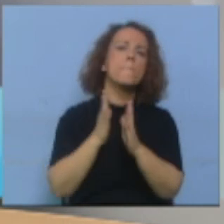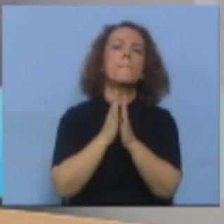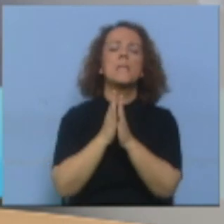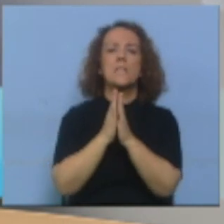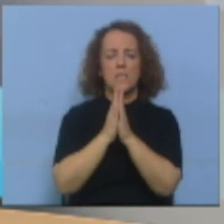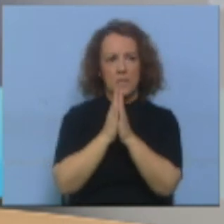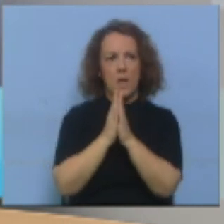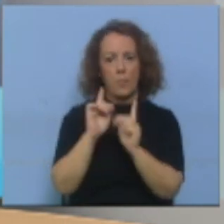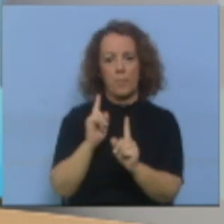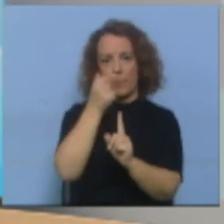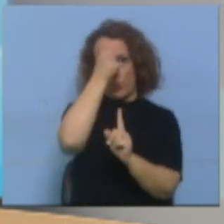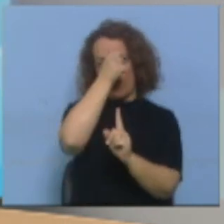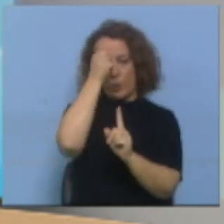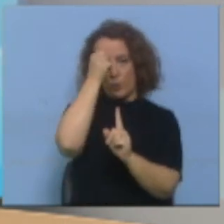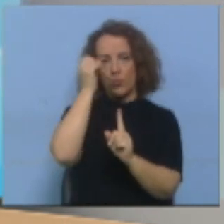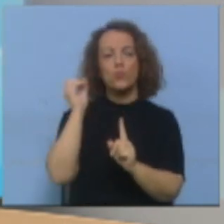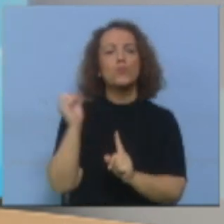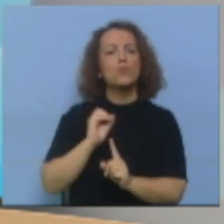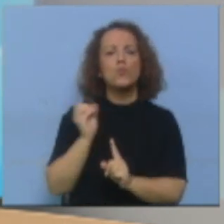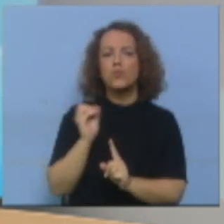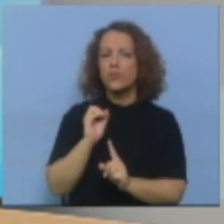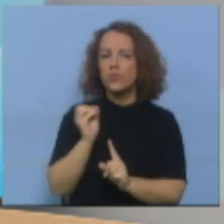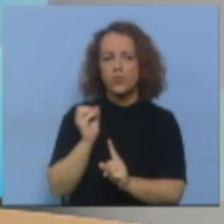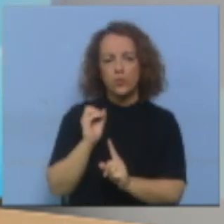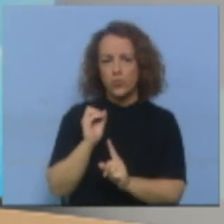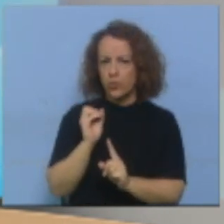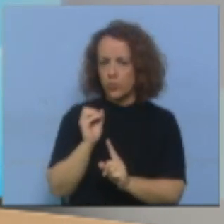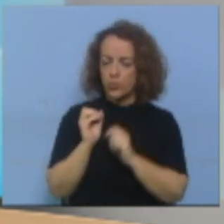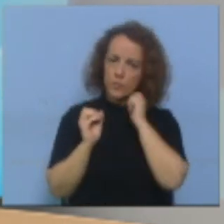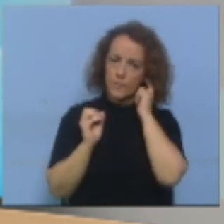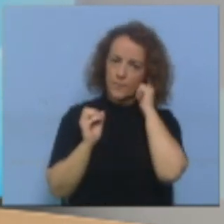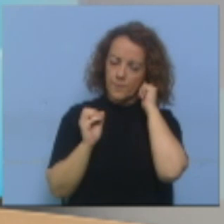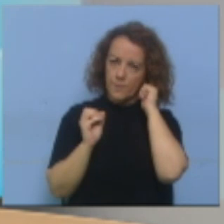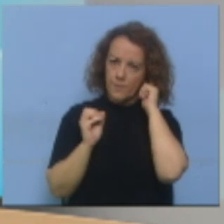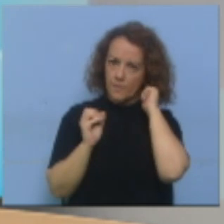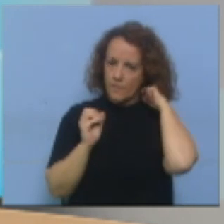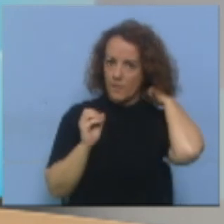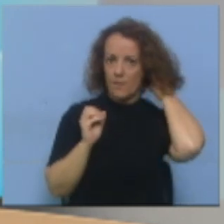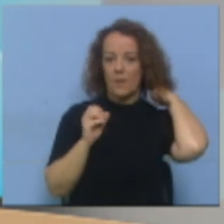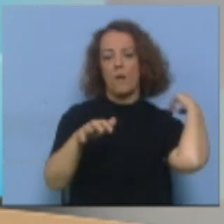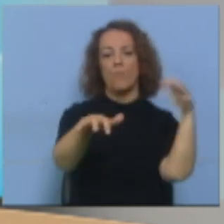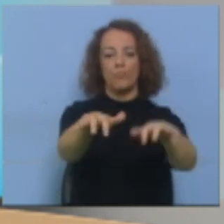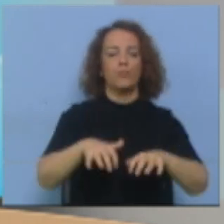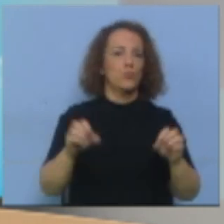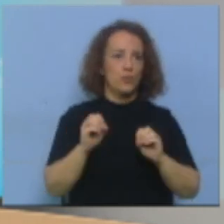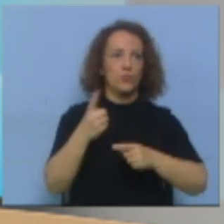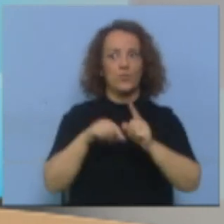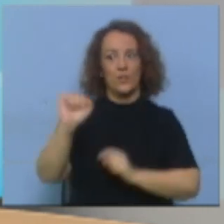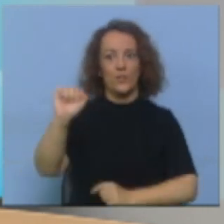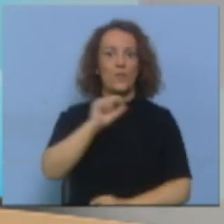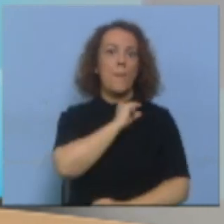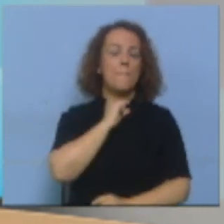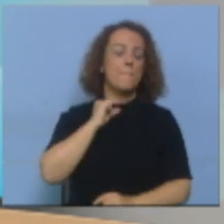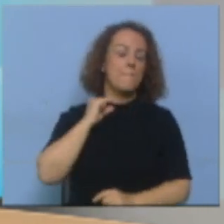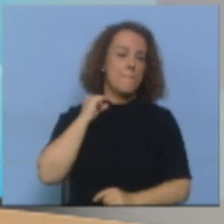transmitida o primeiro domingo em que não houve celebrações com a comunidade bem preenchida, foi da sua paróquia de Santo Tomás de Aquino, e